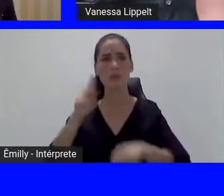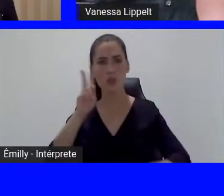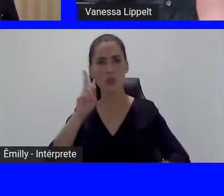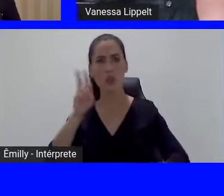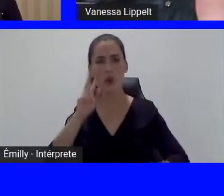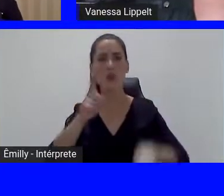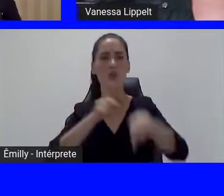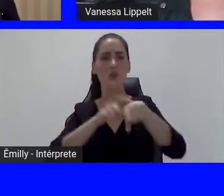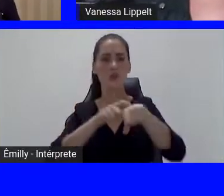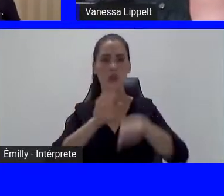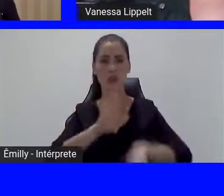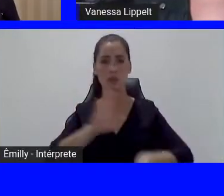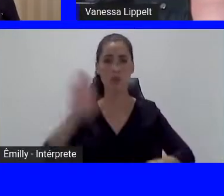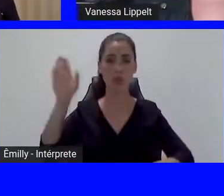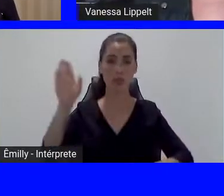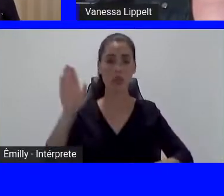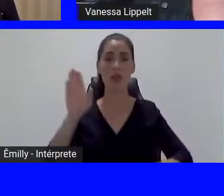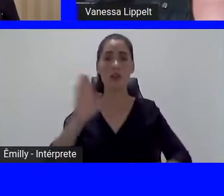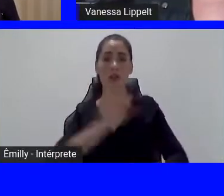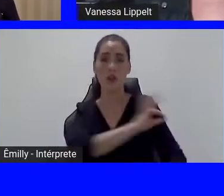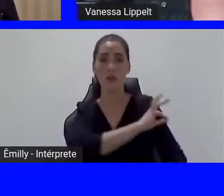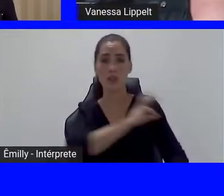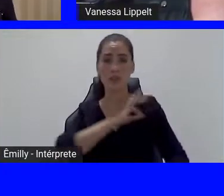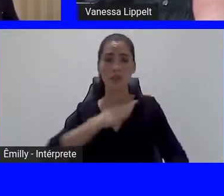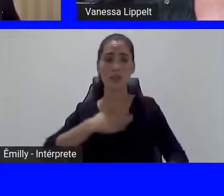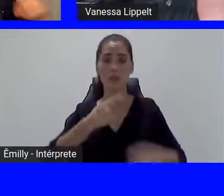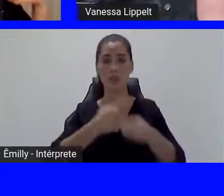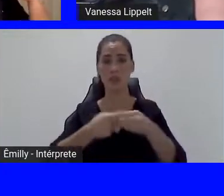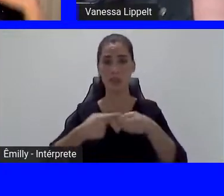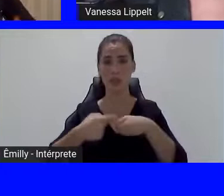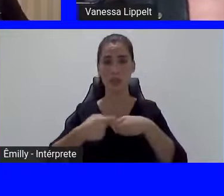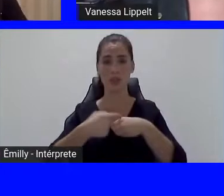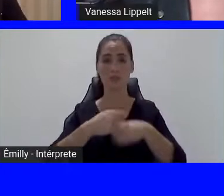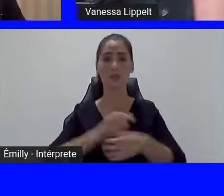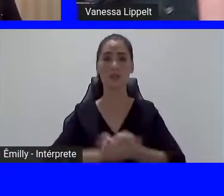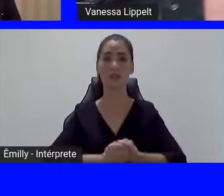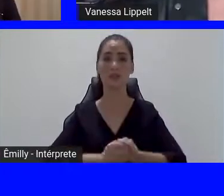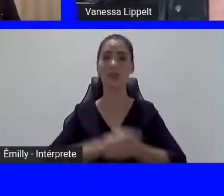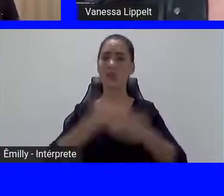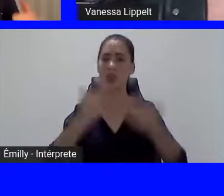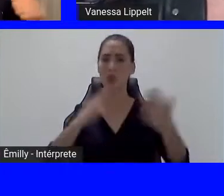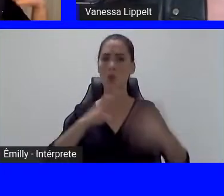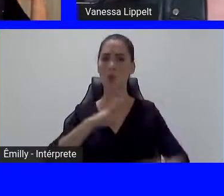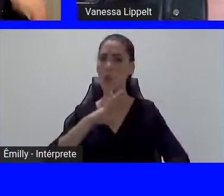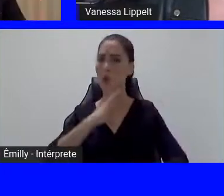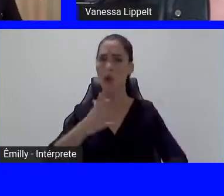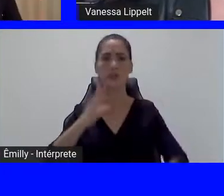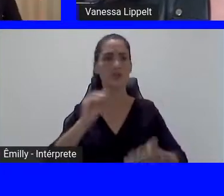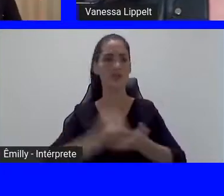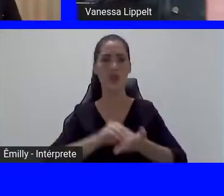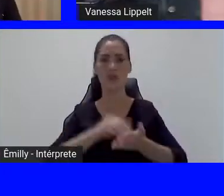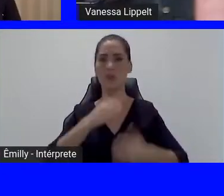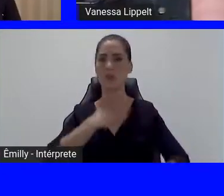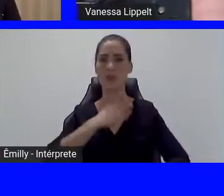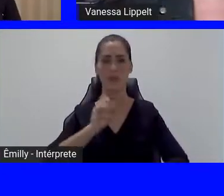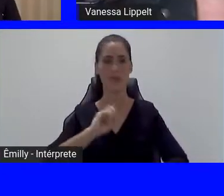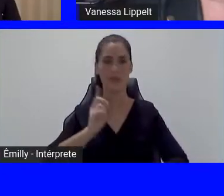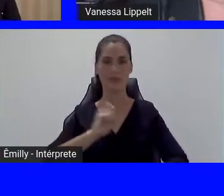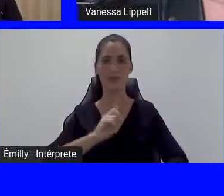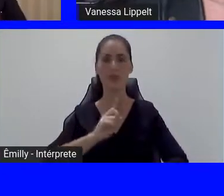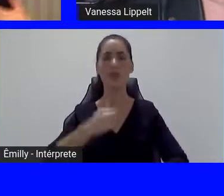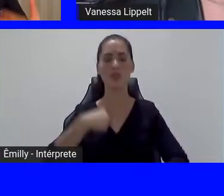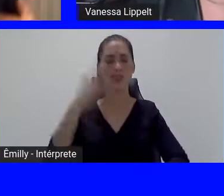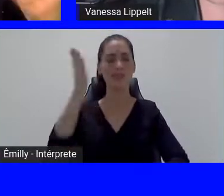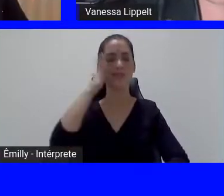candidata e prefeita da minha cidade natal, também a primeira mulher. Então, assim, coragem não me falta, sei da responsabilidade que